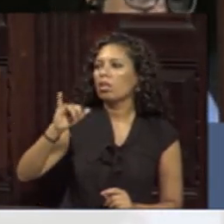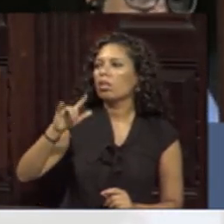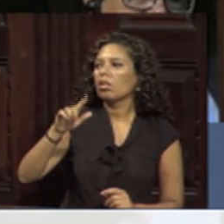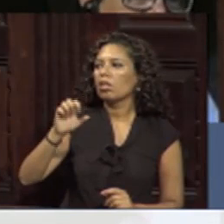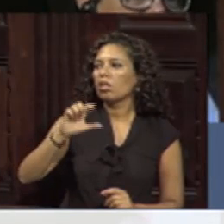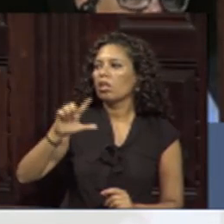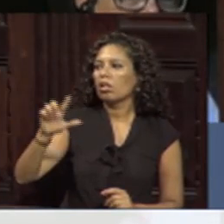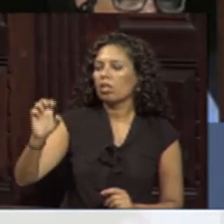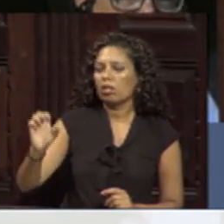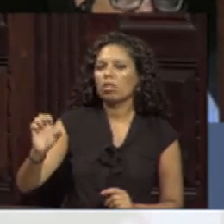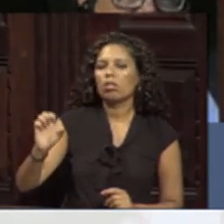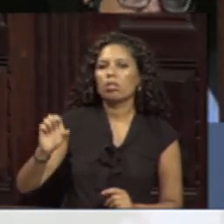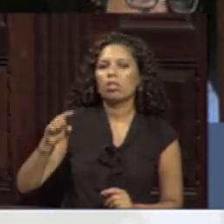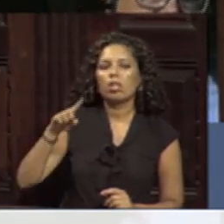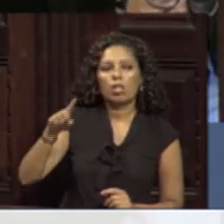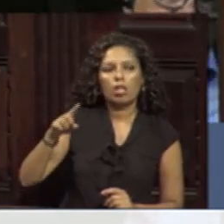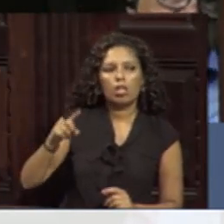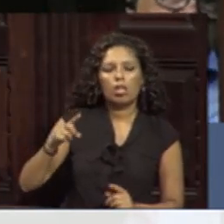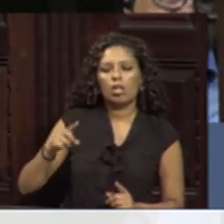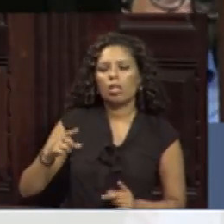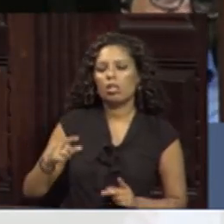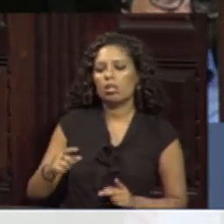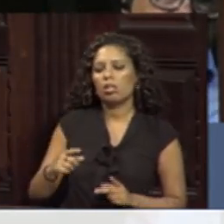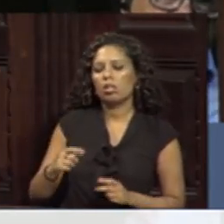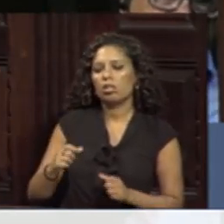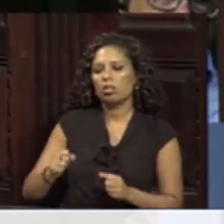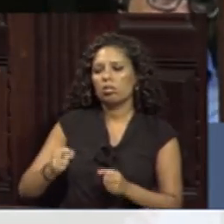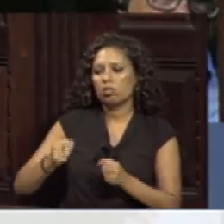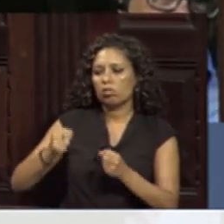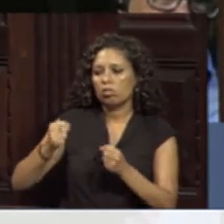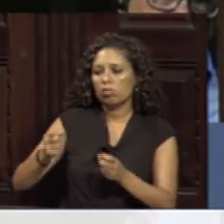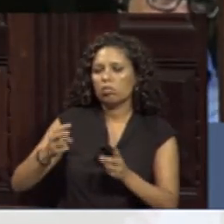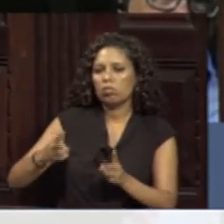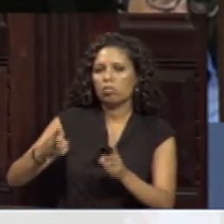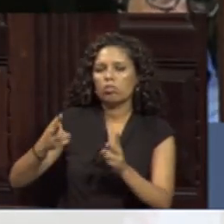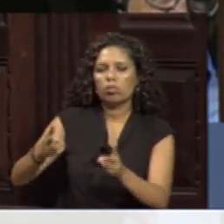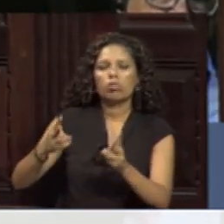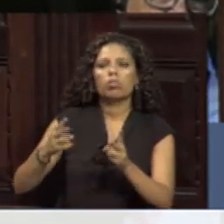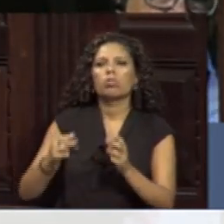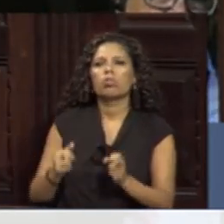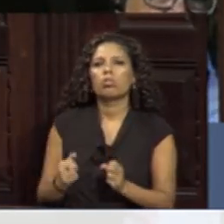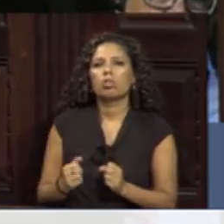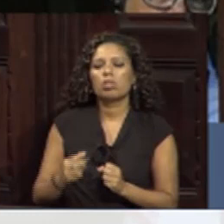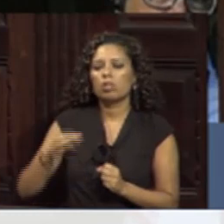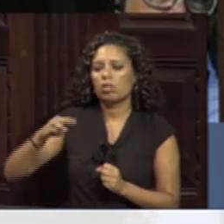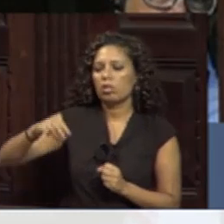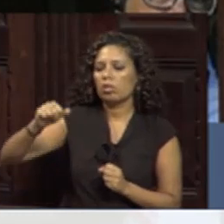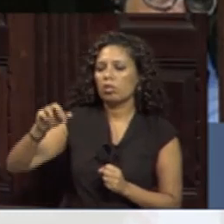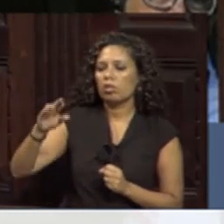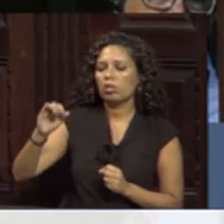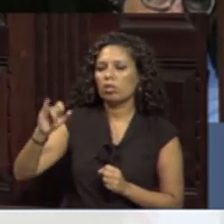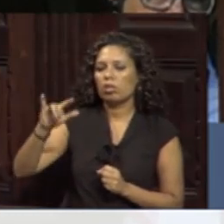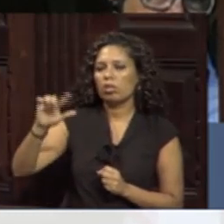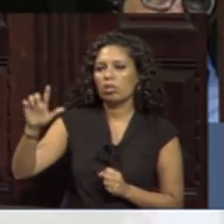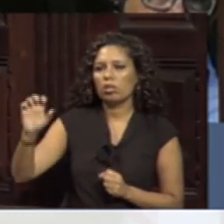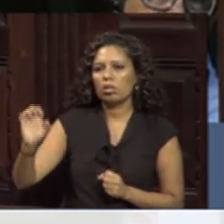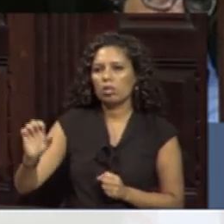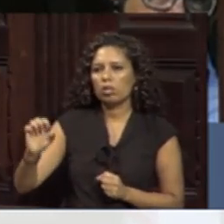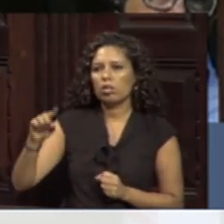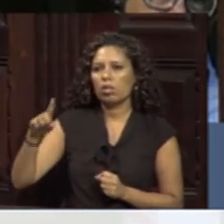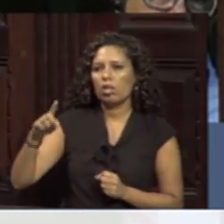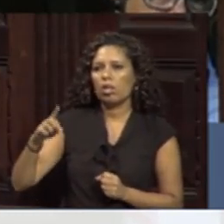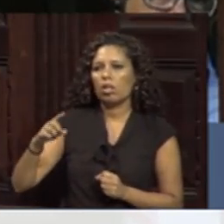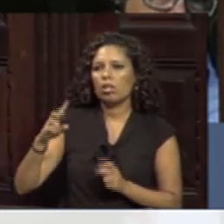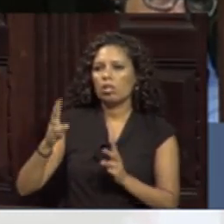sua voz. A luta continua. Anderson presente, Marielle presente, em defesa